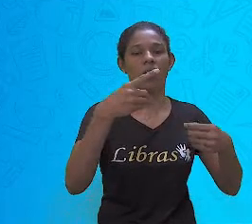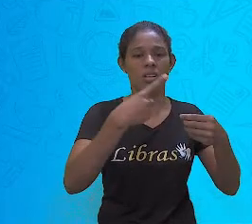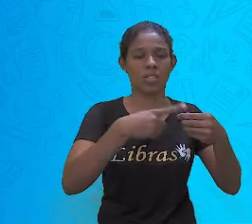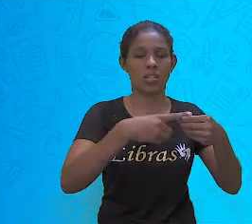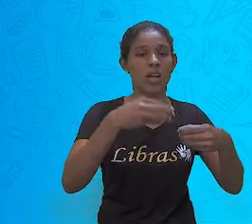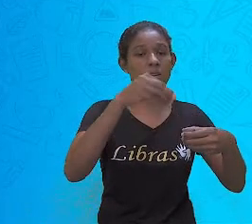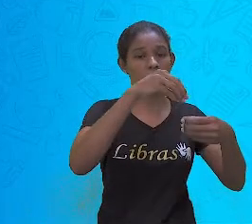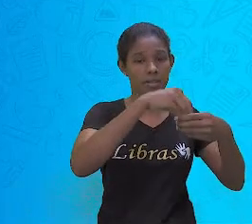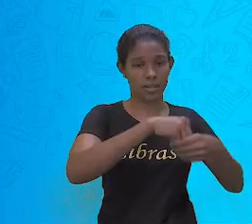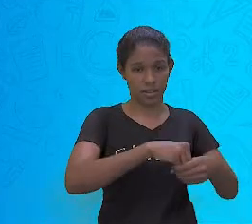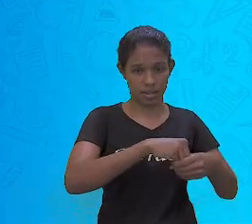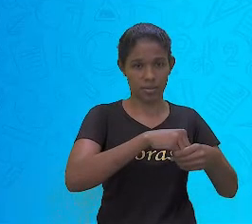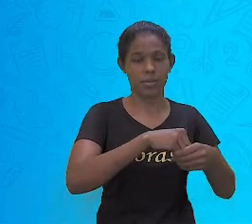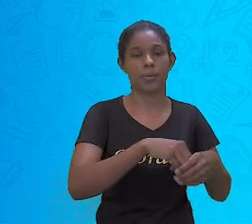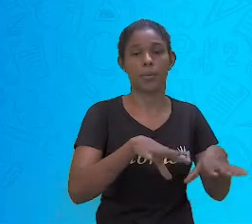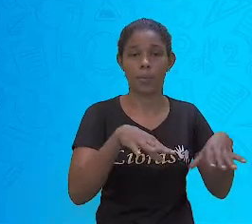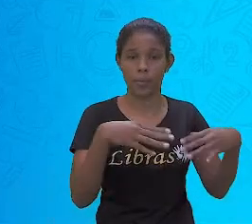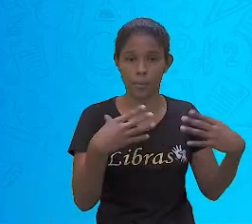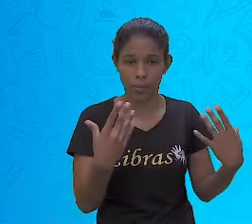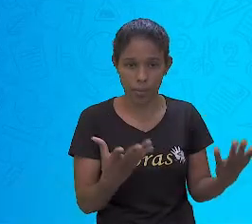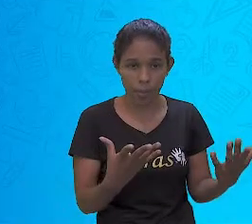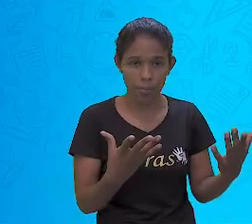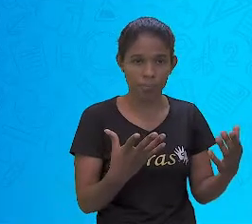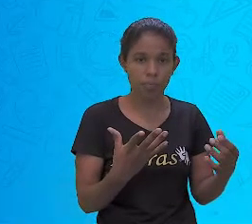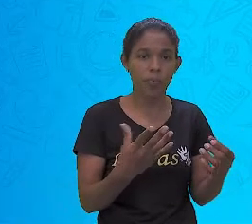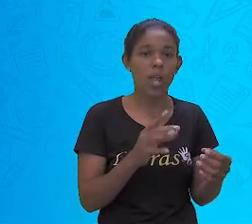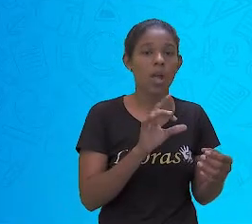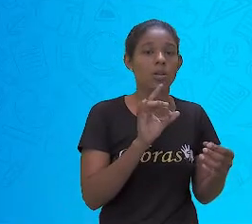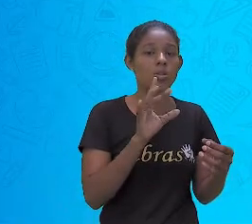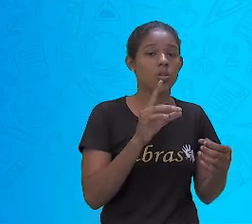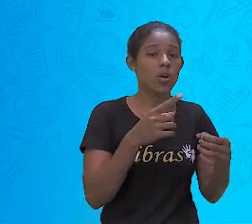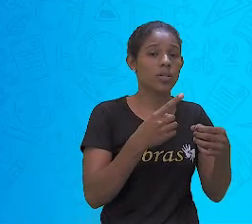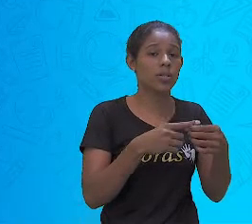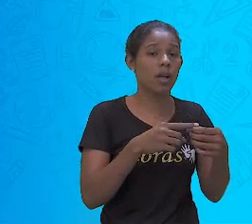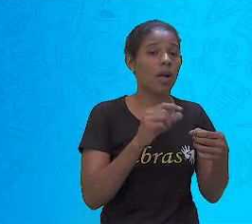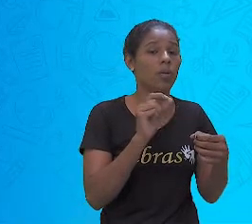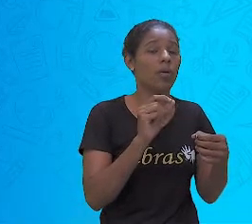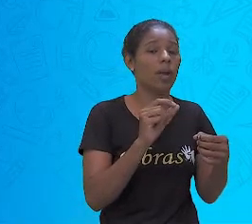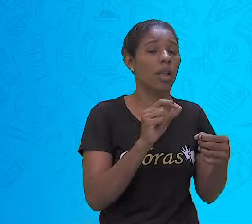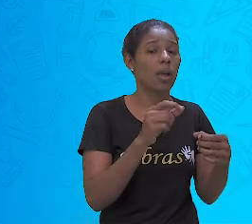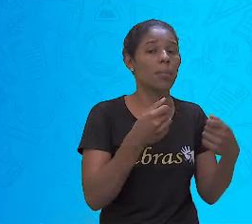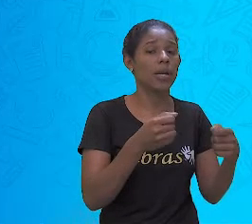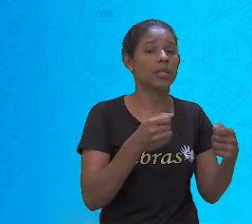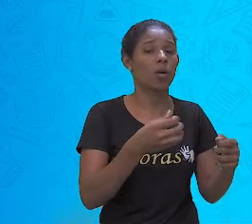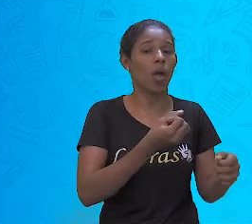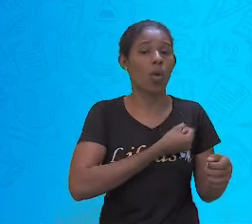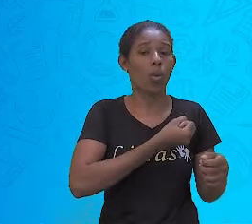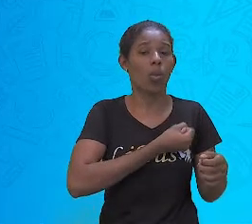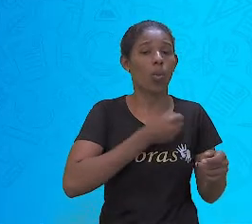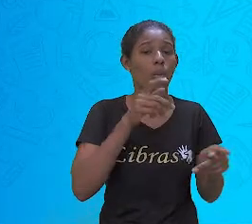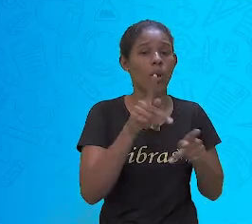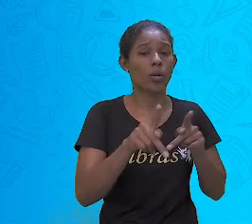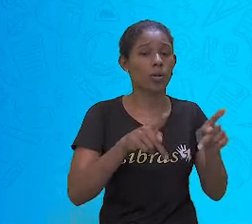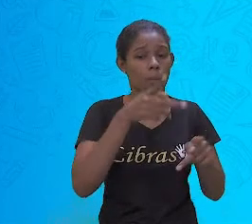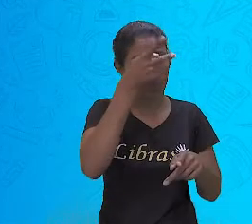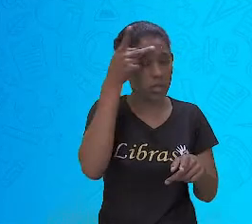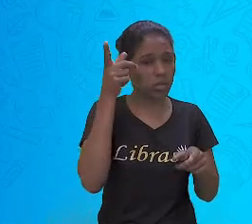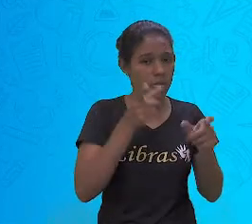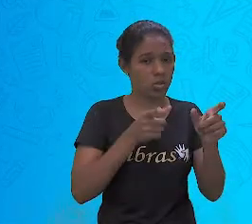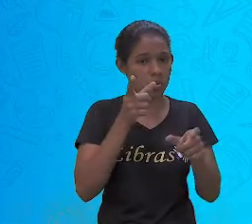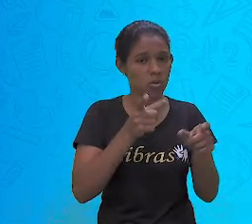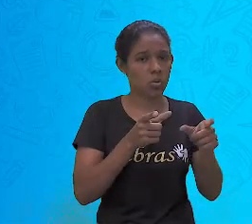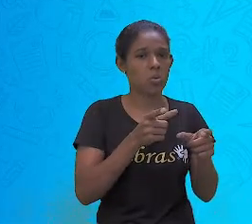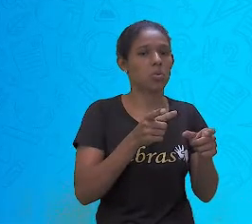considerada cidade, é preciso ter um número mínimo de habitantes e uma infraestrutura que atenda minimamente às condições